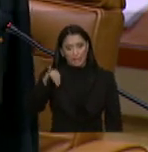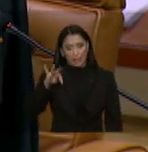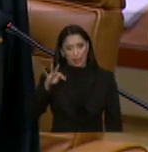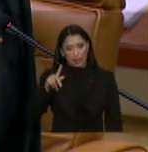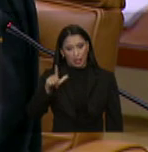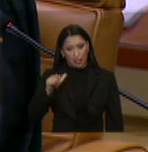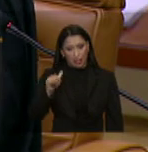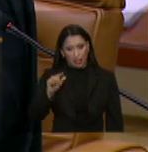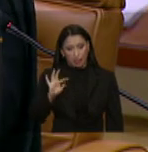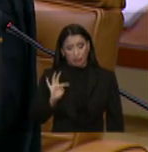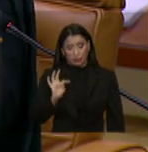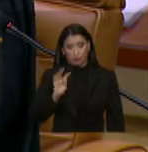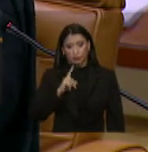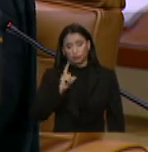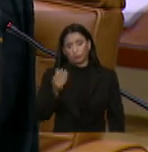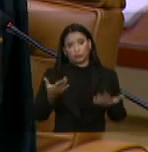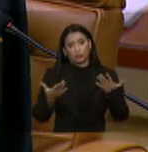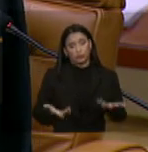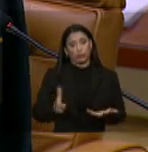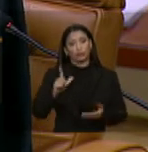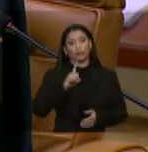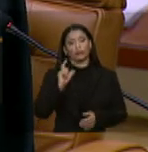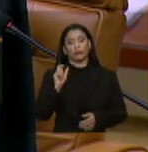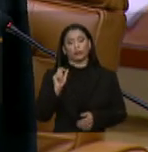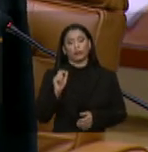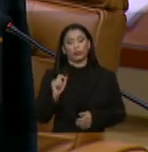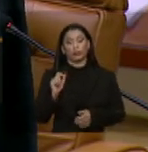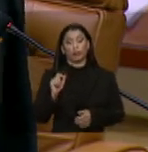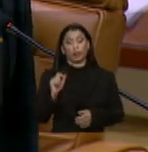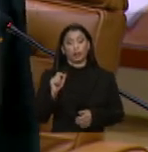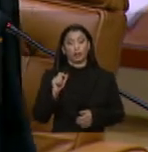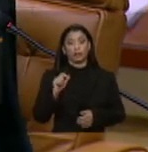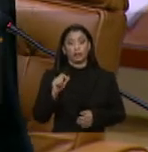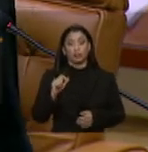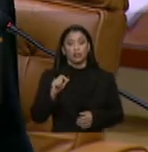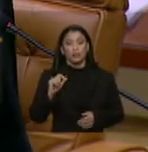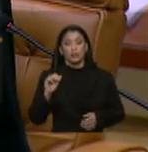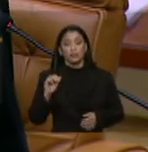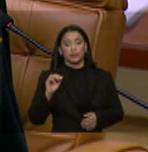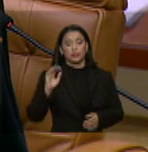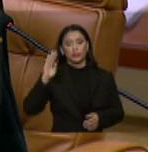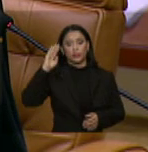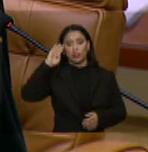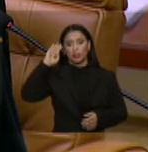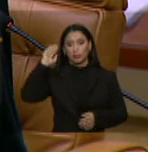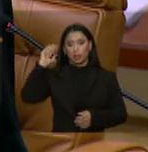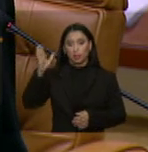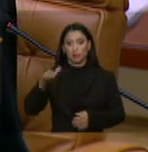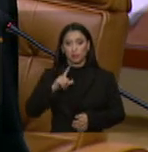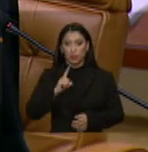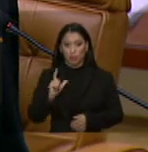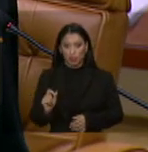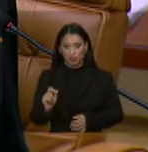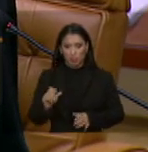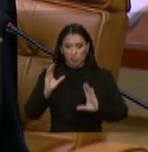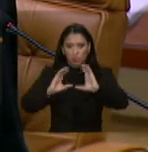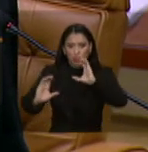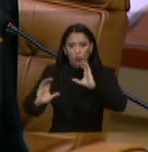e essa discussão de querer se exigir principalmente nesses novos meios de comunicação